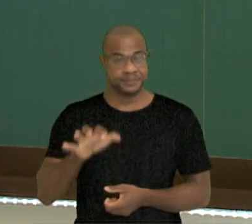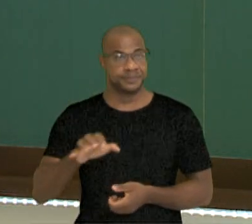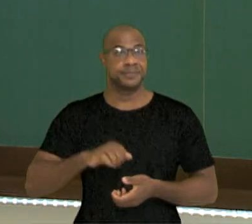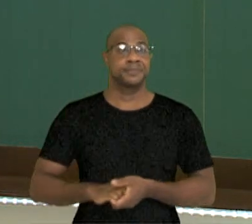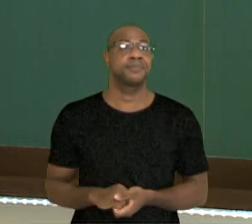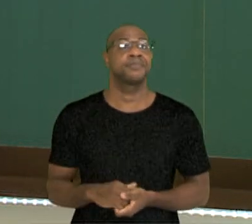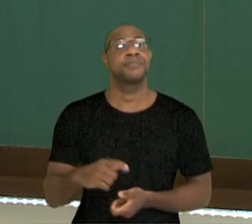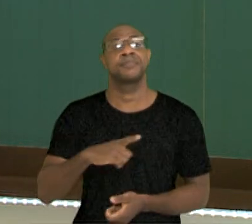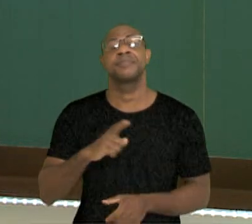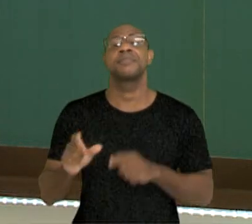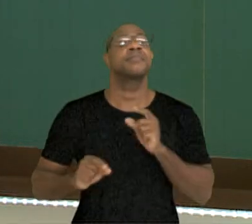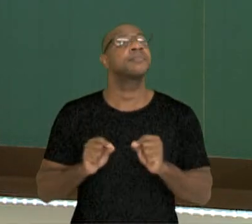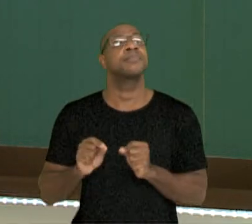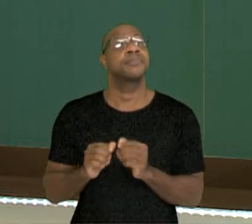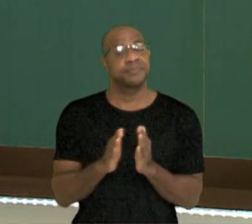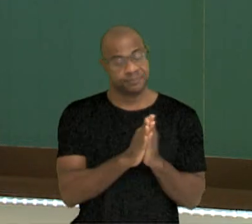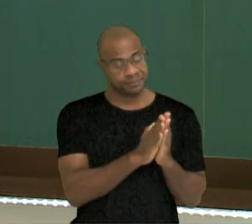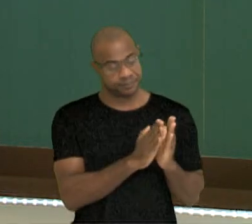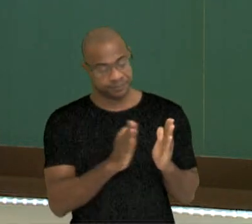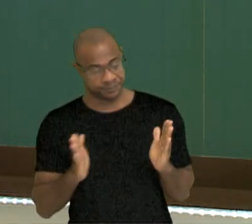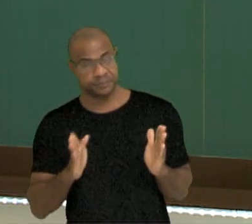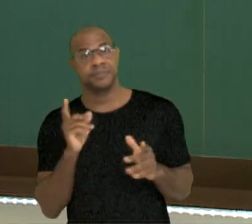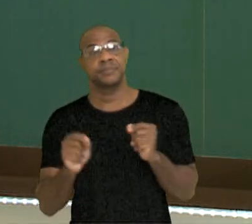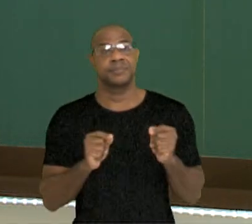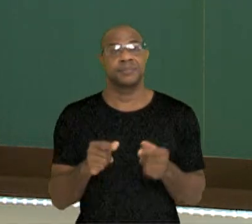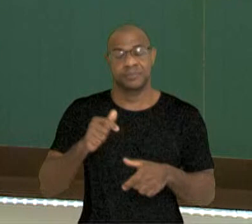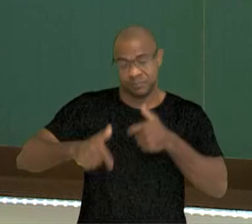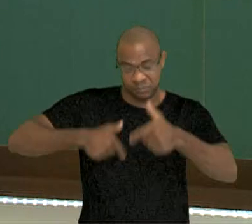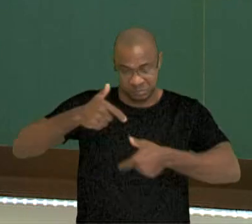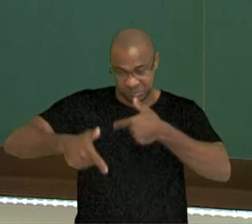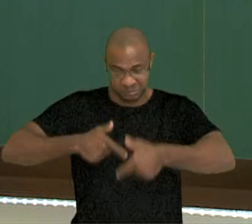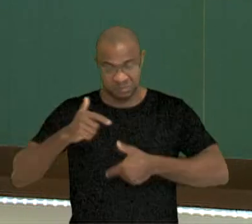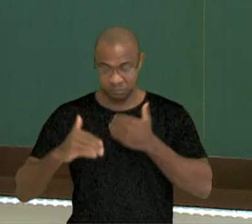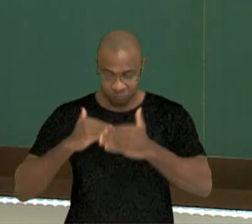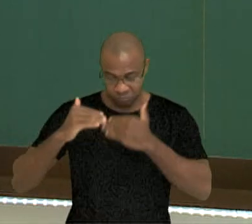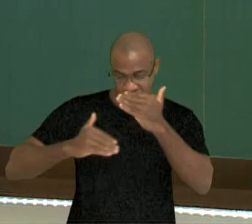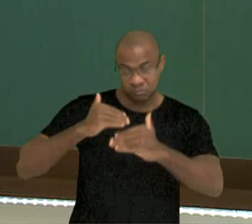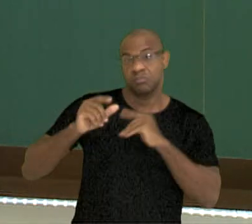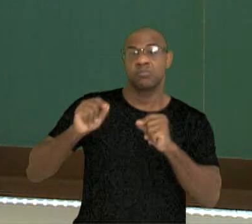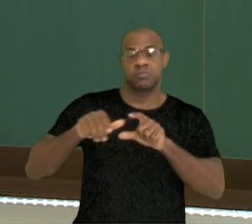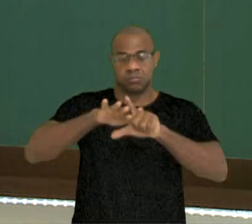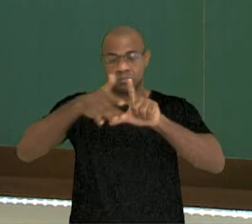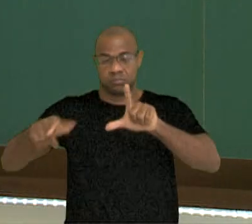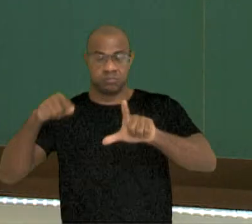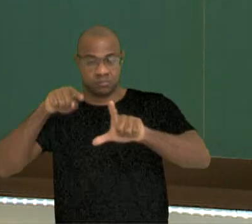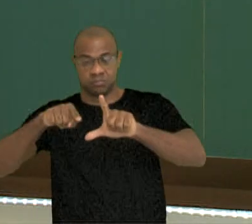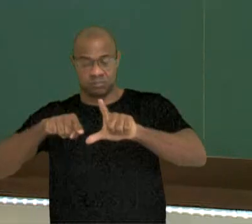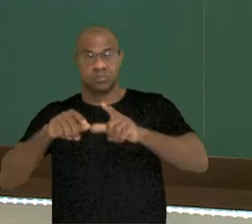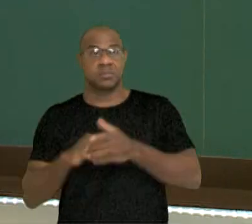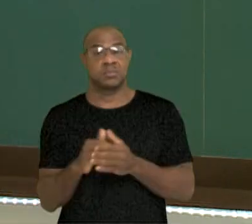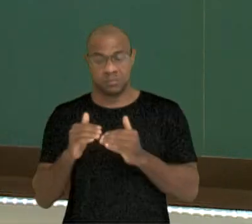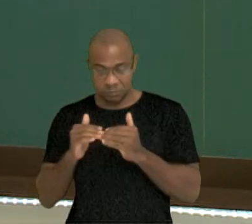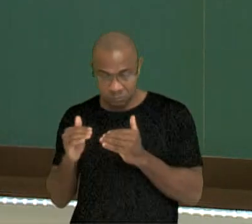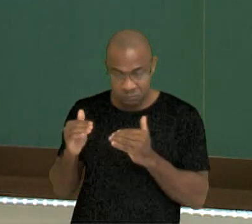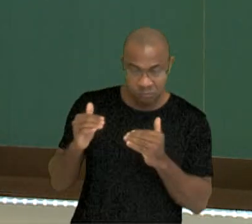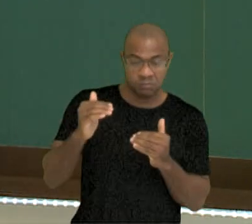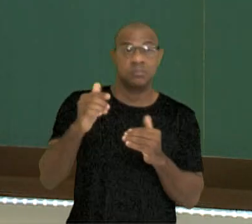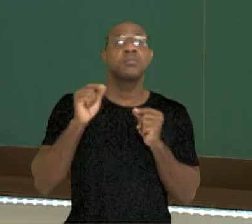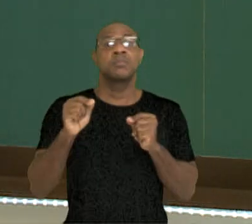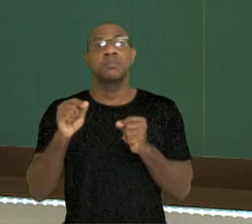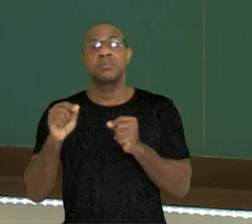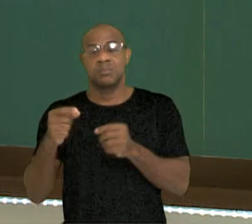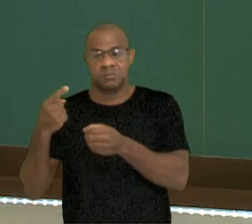nós temos, a partir desse início ali que as atividades se desenvolveram no litoral, o avanço em direção ao